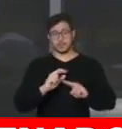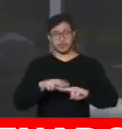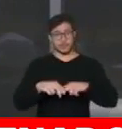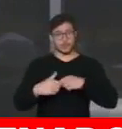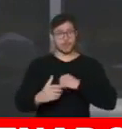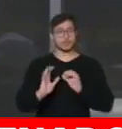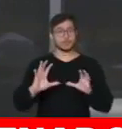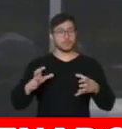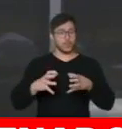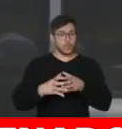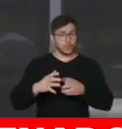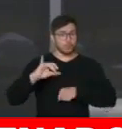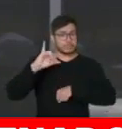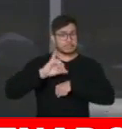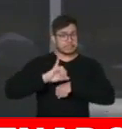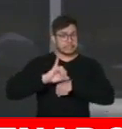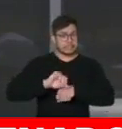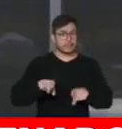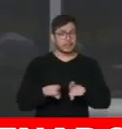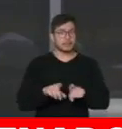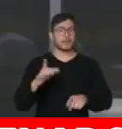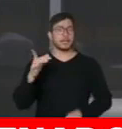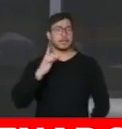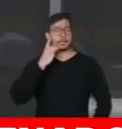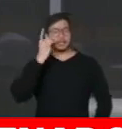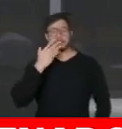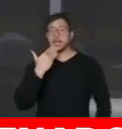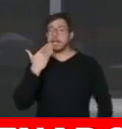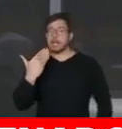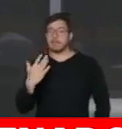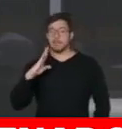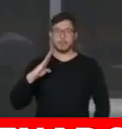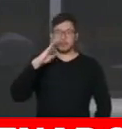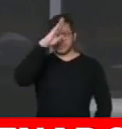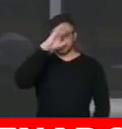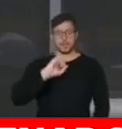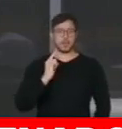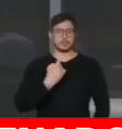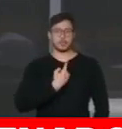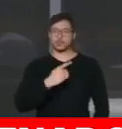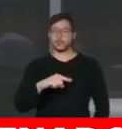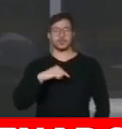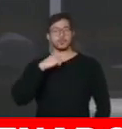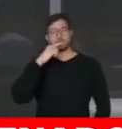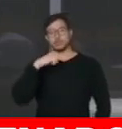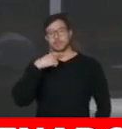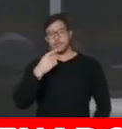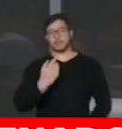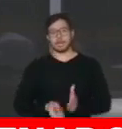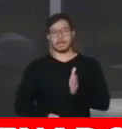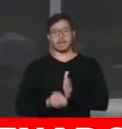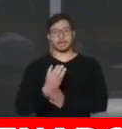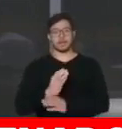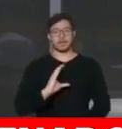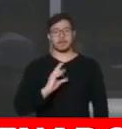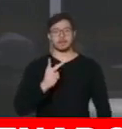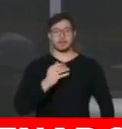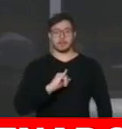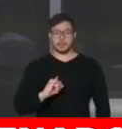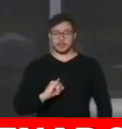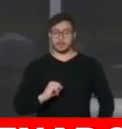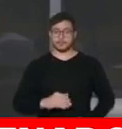de deputados bolsonaristas, alavancar a nossa comissão parlamentar de inquérito. E as investigações são